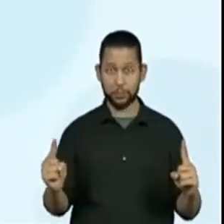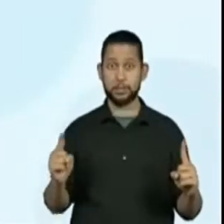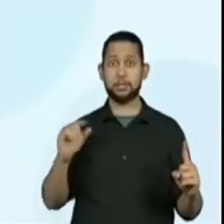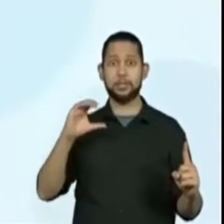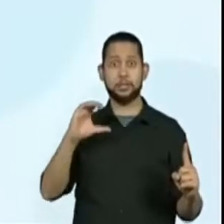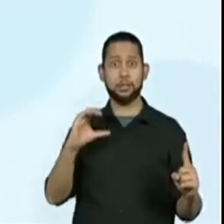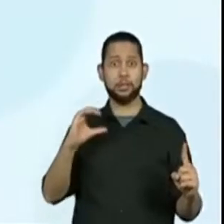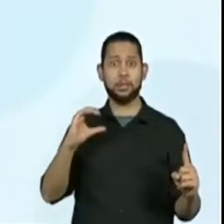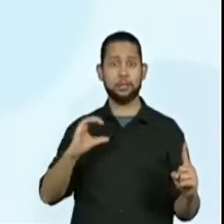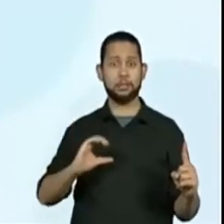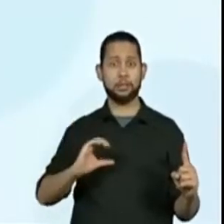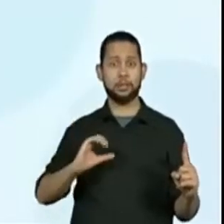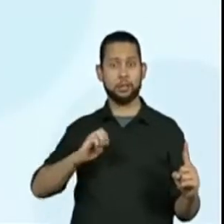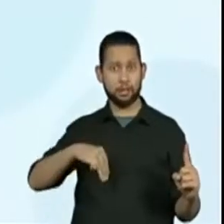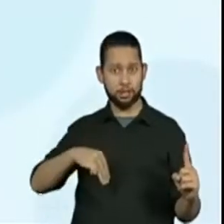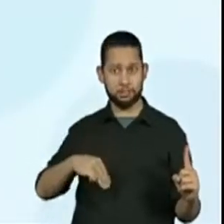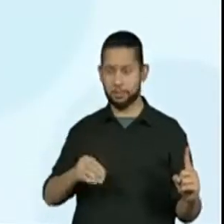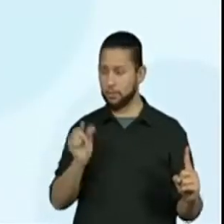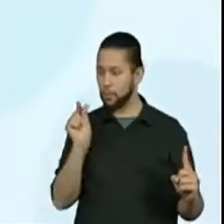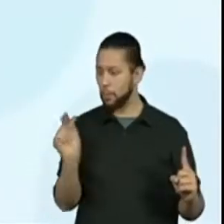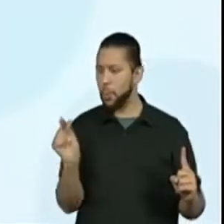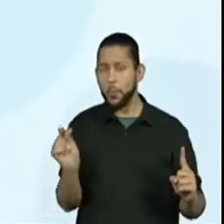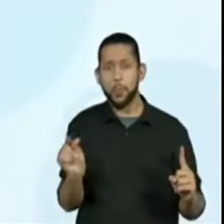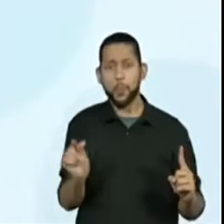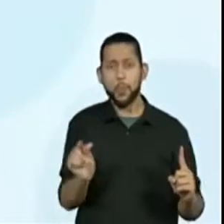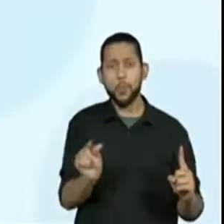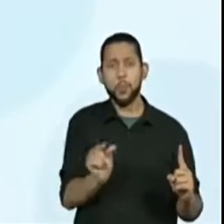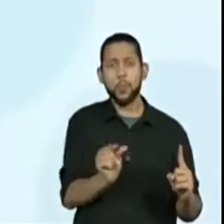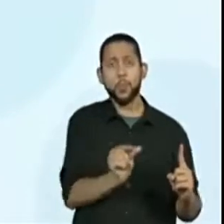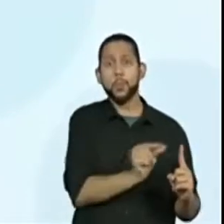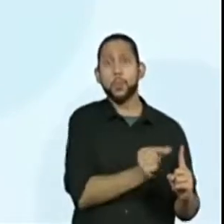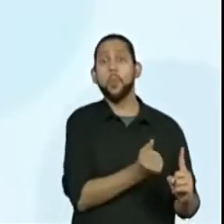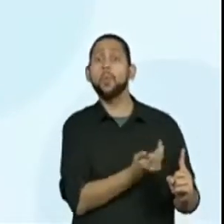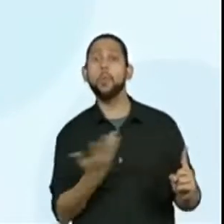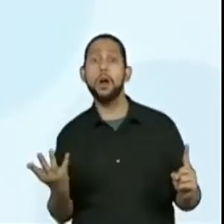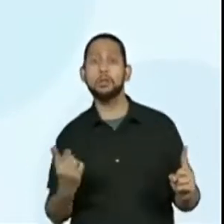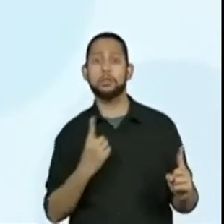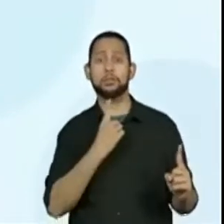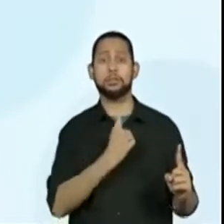equivale a 100 centímetros. Bota lá, oráculo, para mim, por favor.